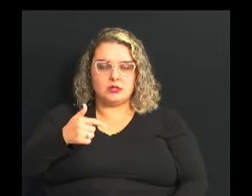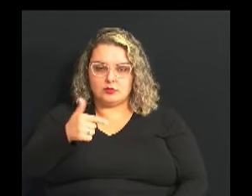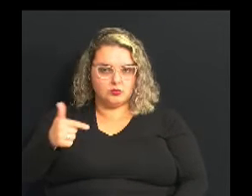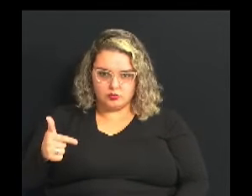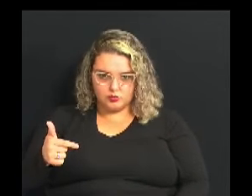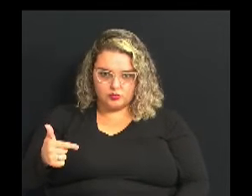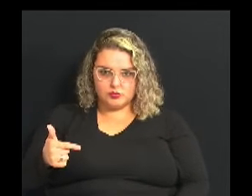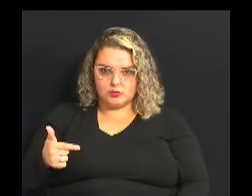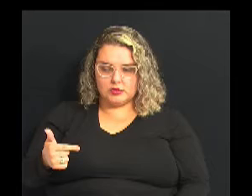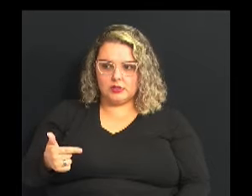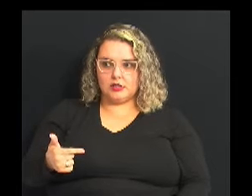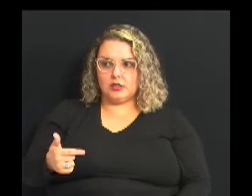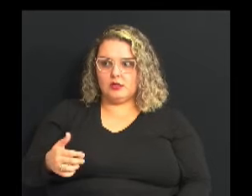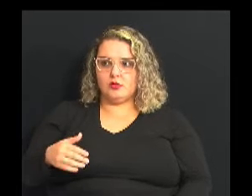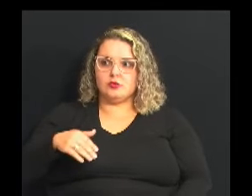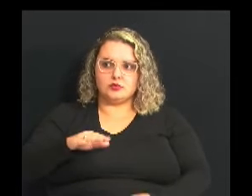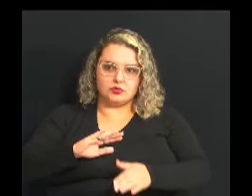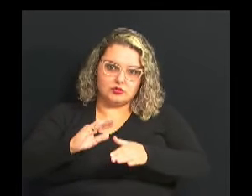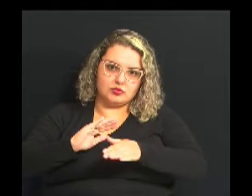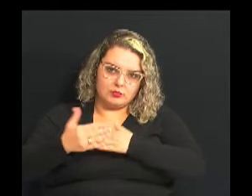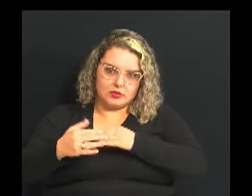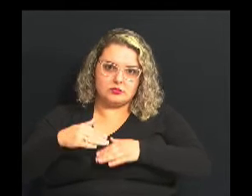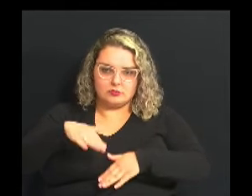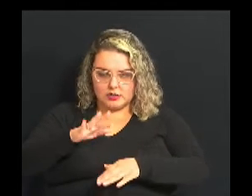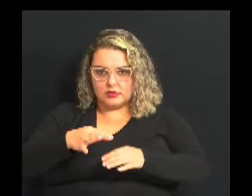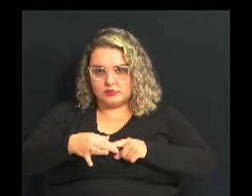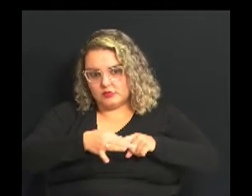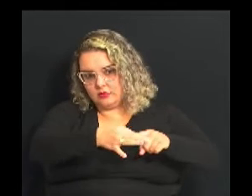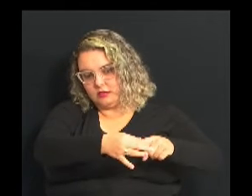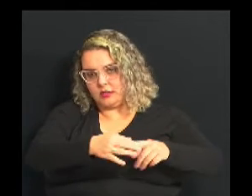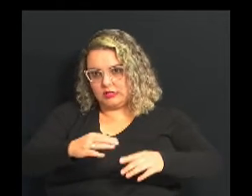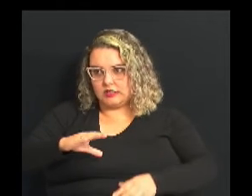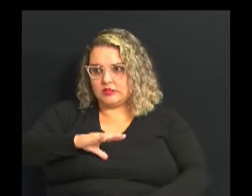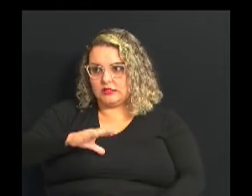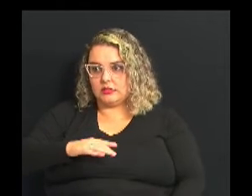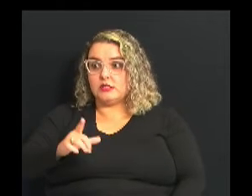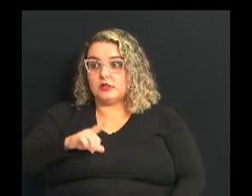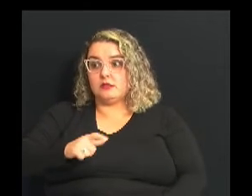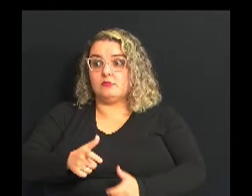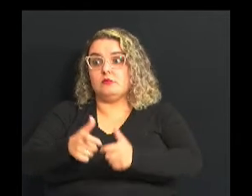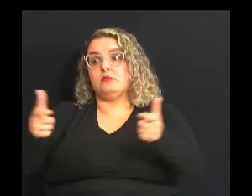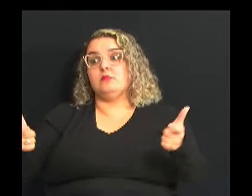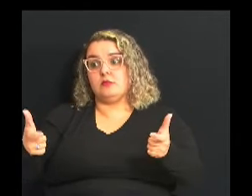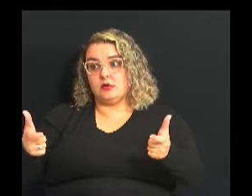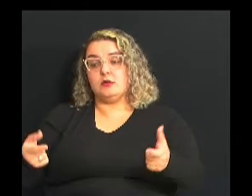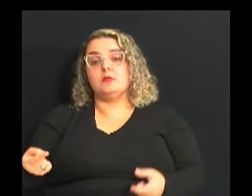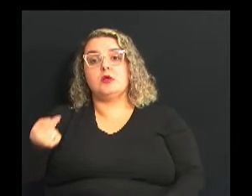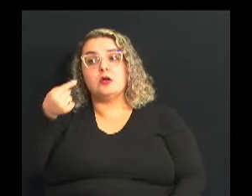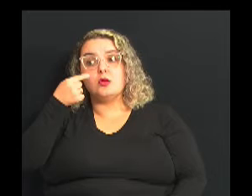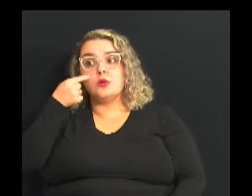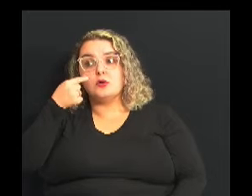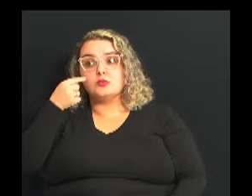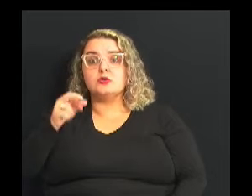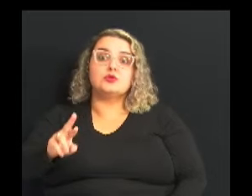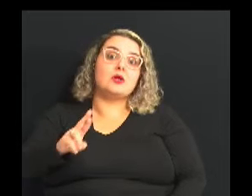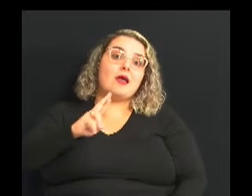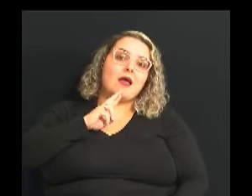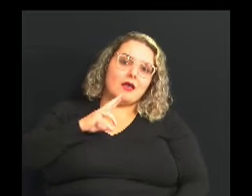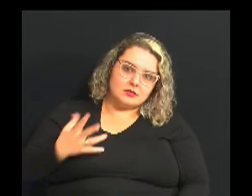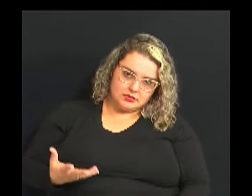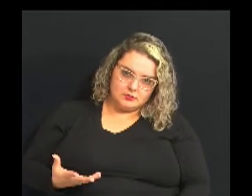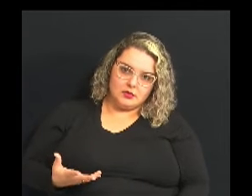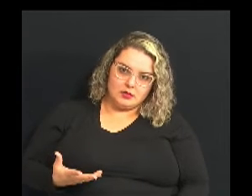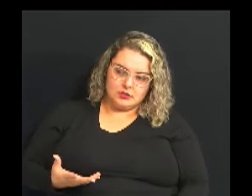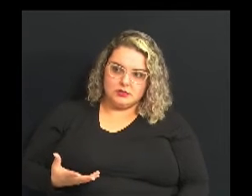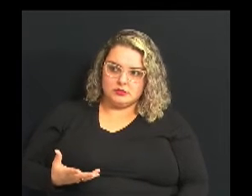os bairros mais periféricos, do outro lado da cidade, que é onde nós temos a maior audiência pelo que a gente verifica de retorno, né?